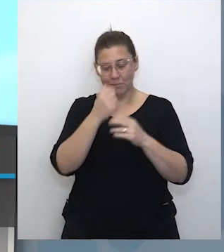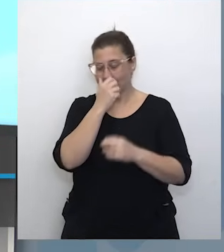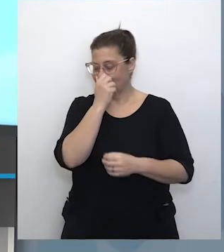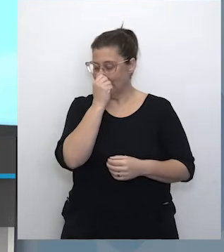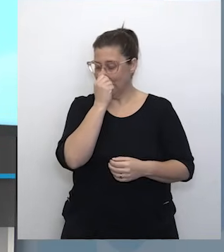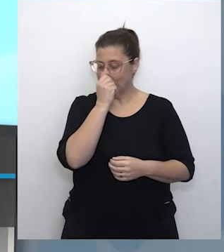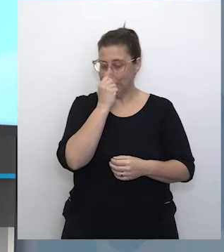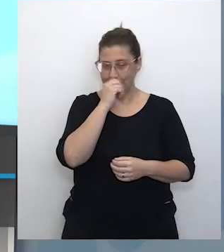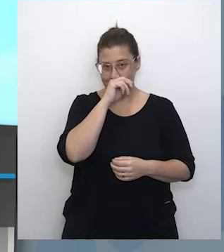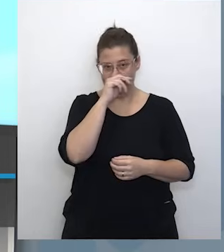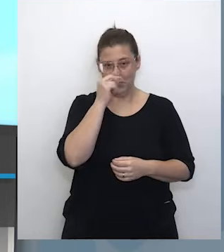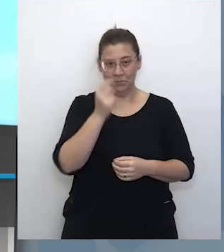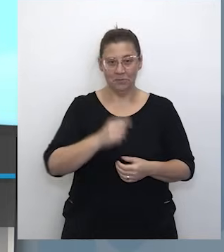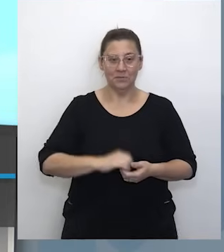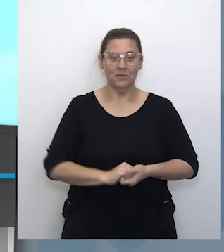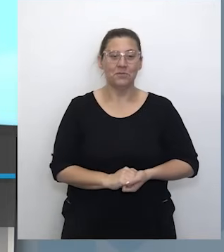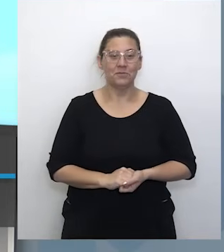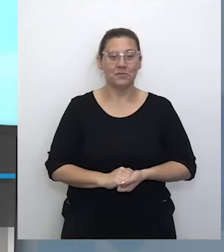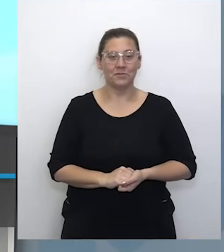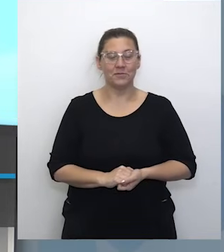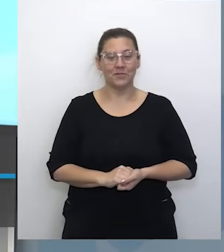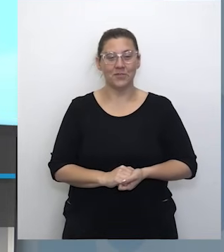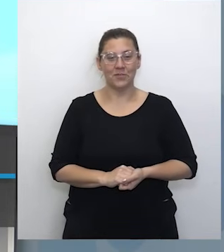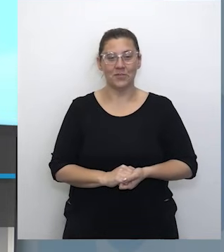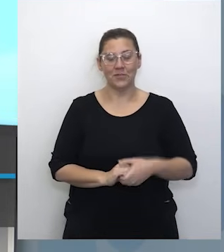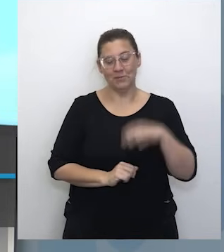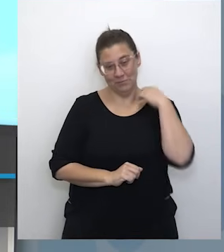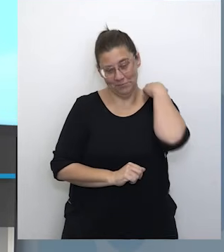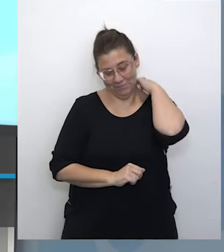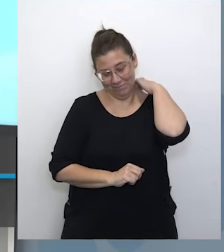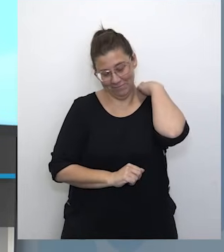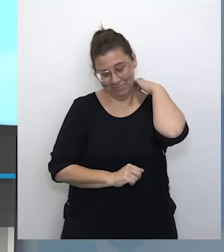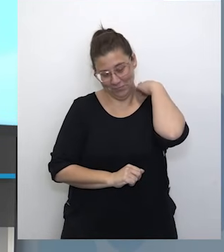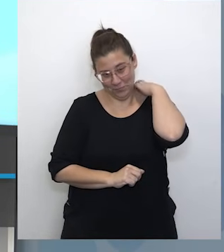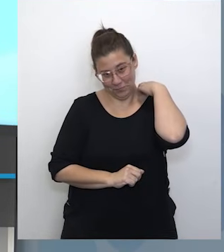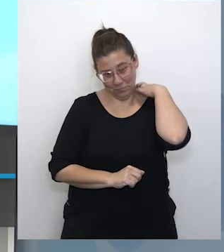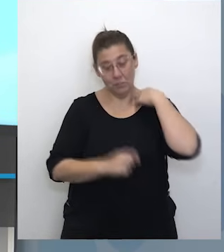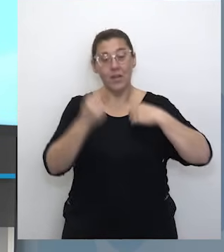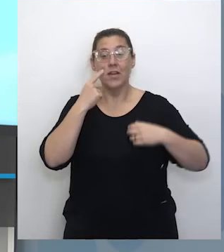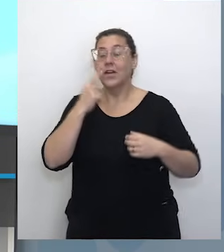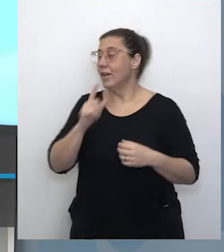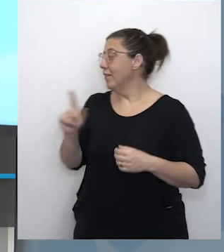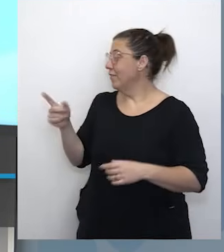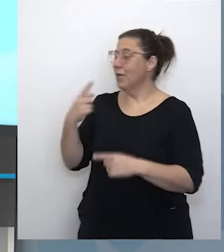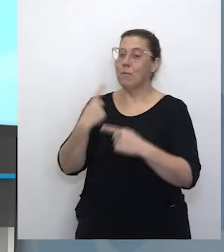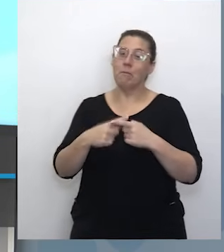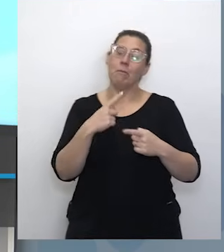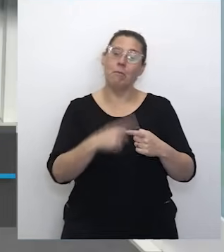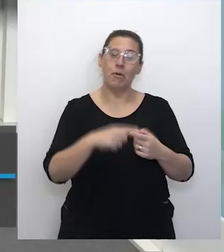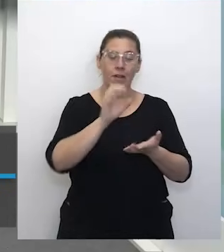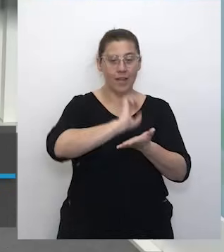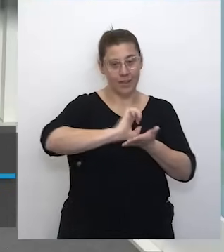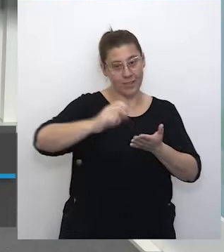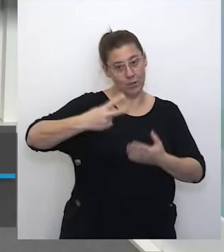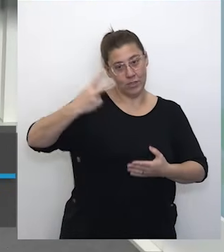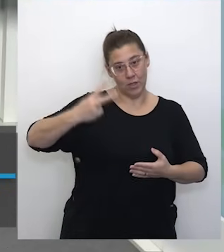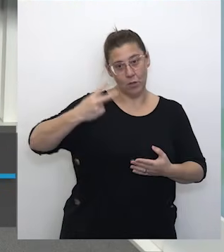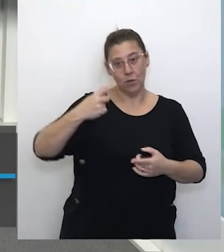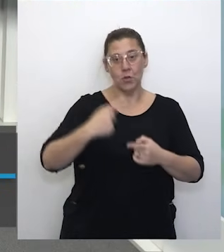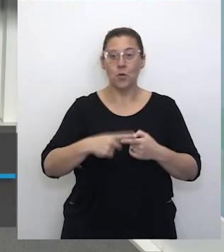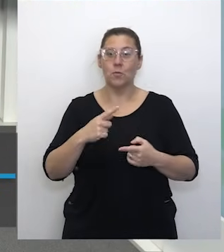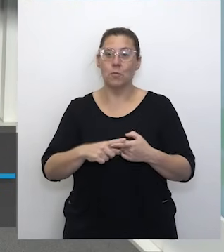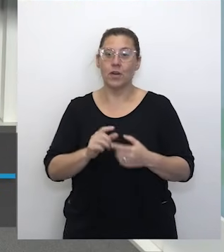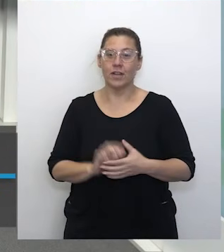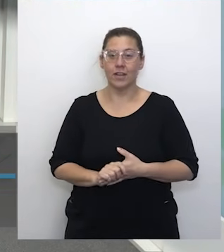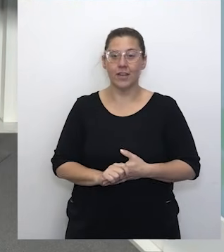sequência 2 e 3 para calcular equações de segundo grau. Veja por que equação de segundo grau. Porque o